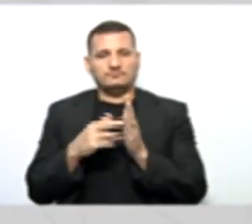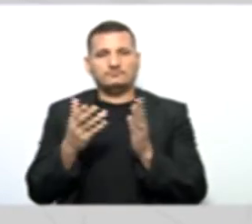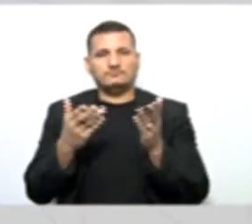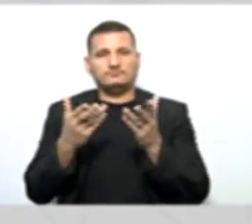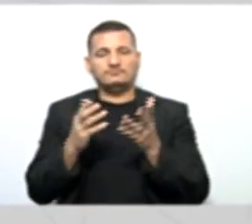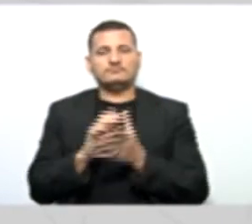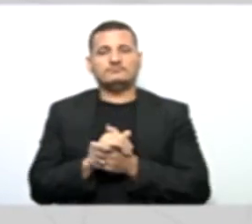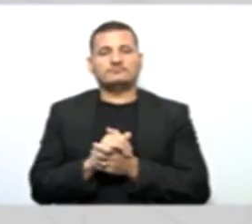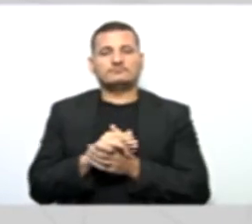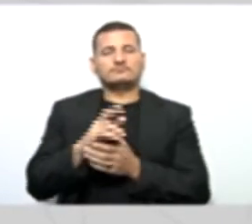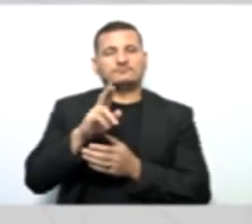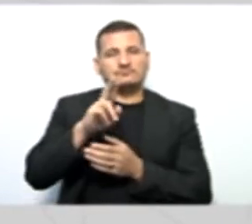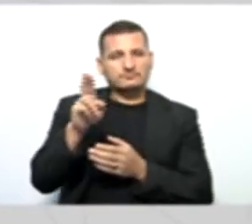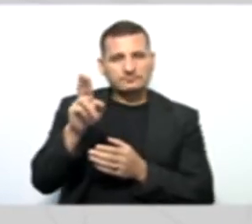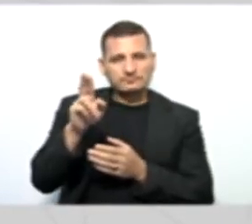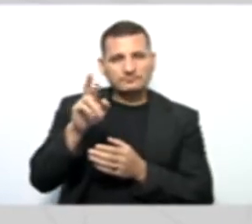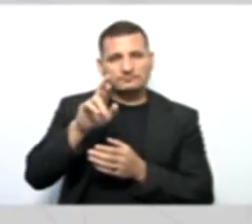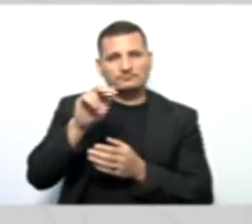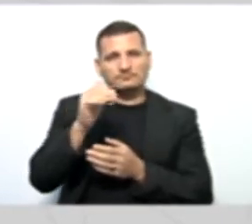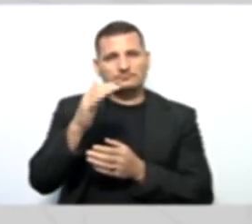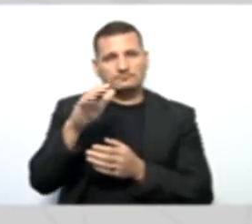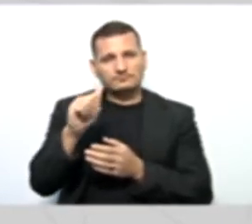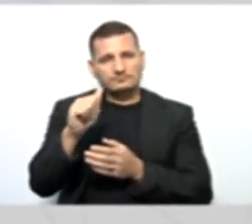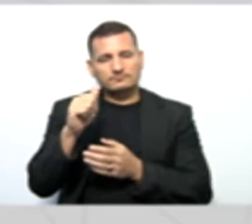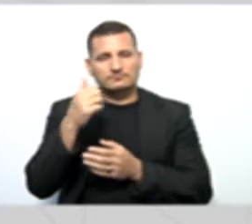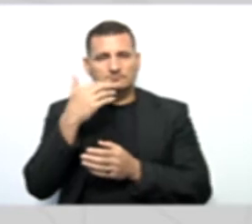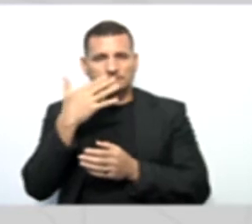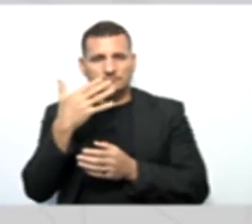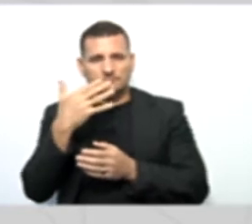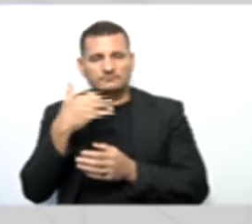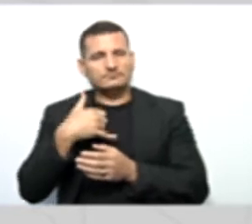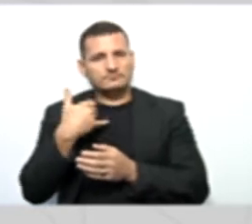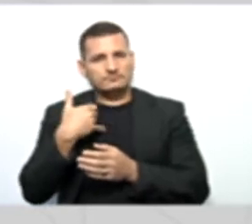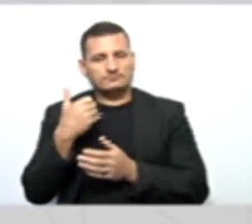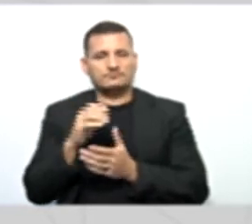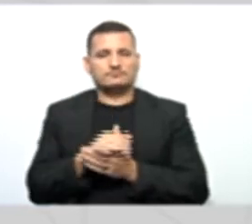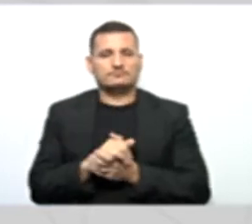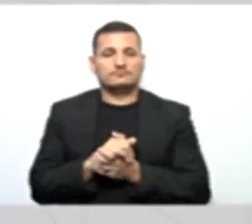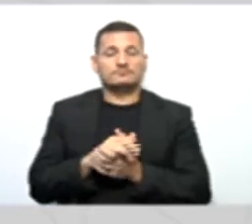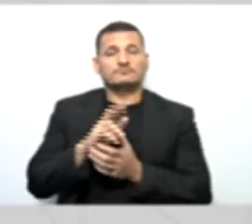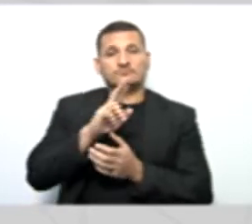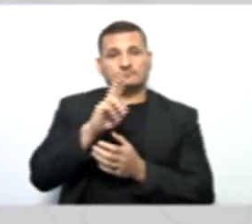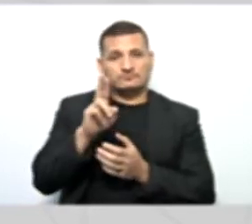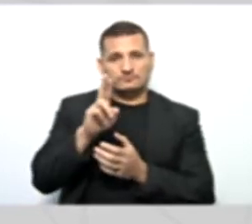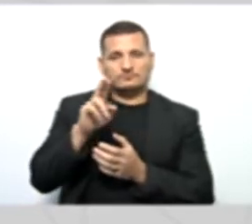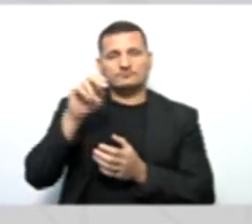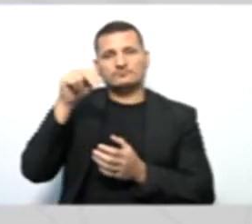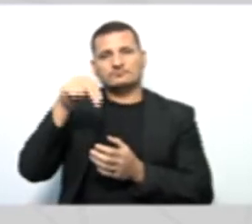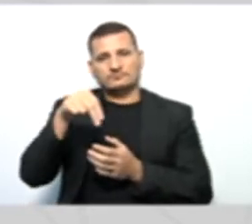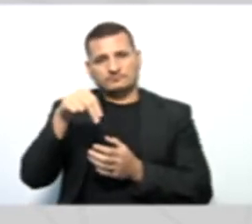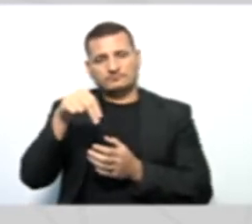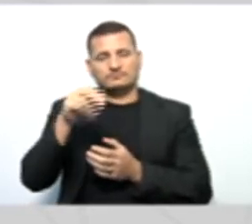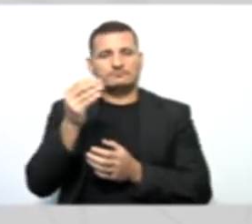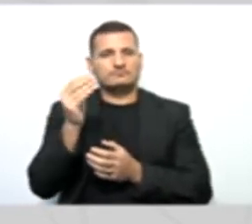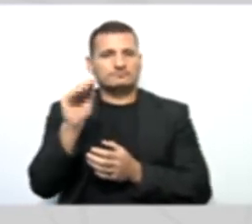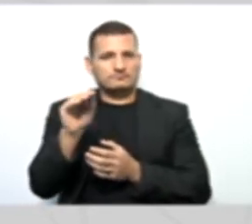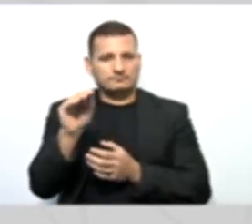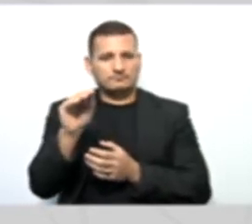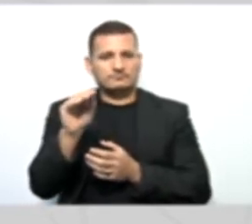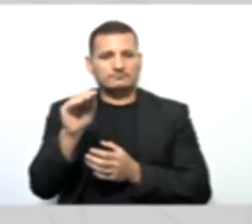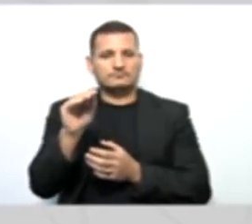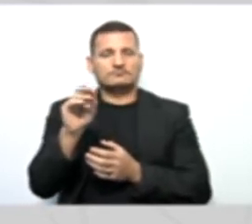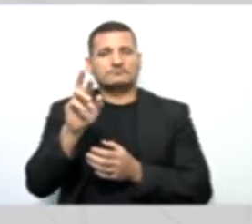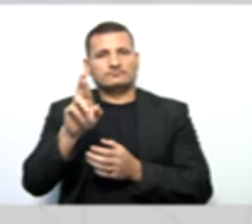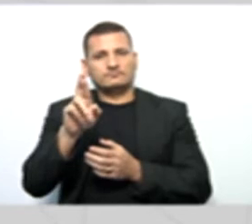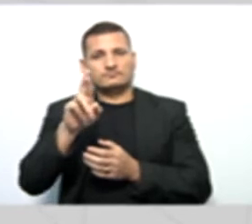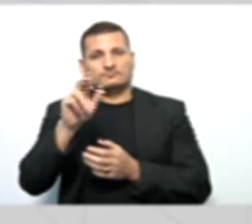atributos: nome, raça, cor e idade. Então, para o atributo nome, vou colocar o parâmetro N. Atributo